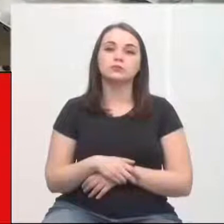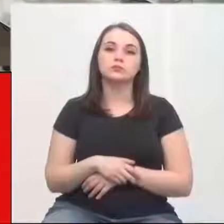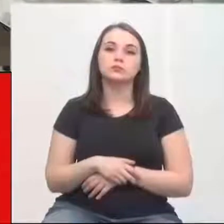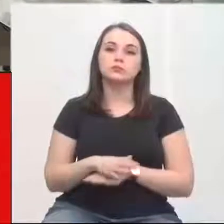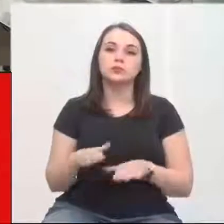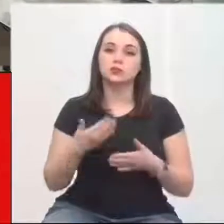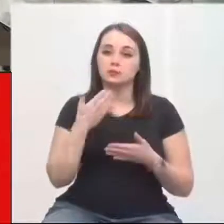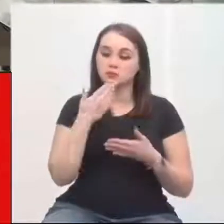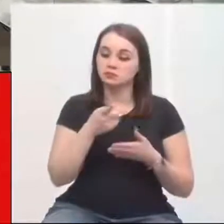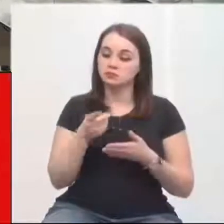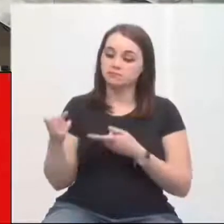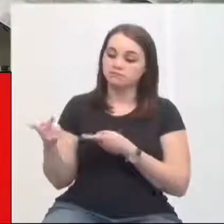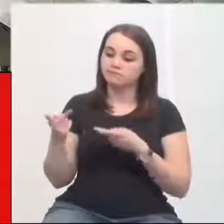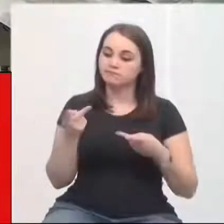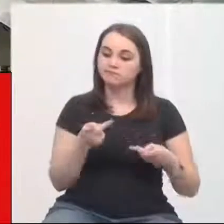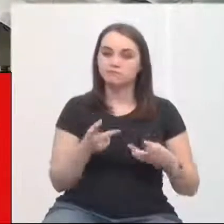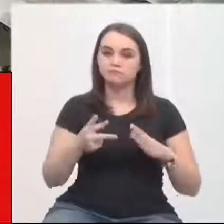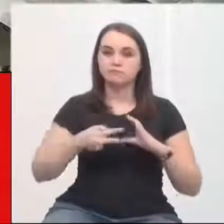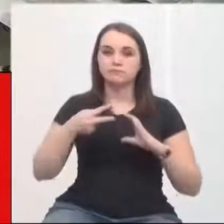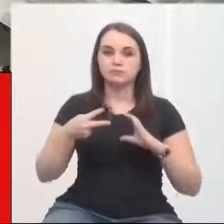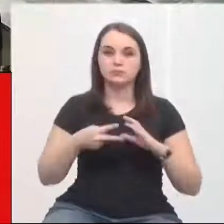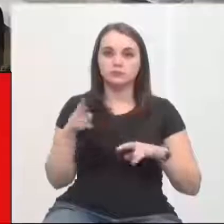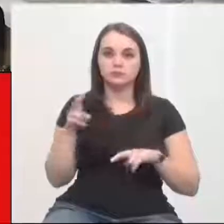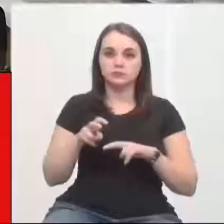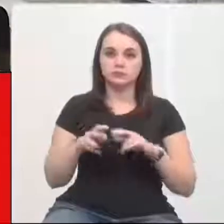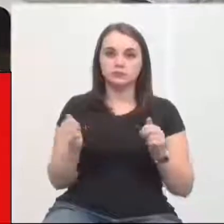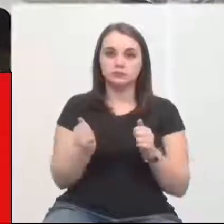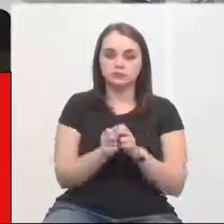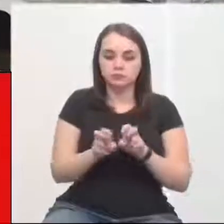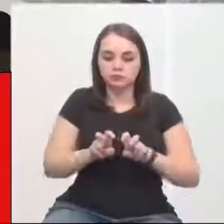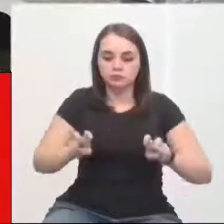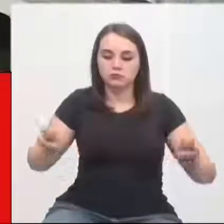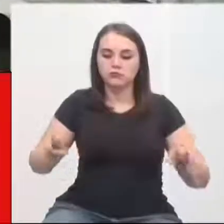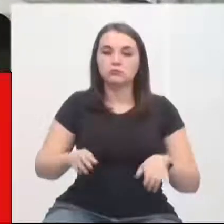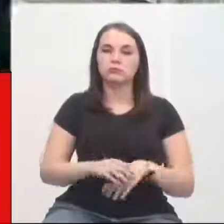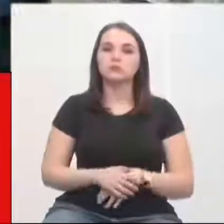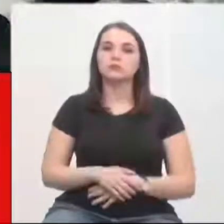Desta forma, convido para que adentre ao plenário e tome assento junto à mesa diretora.